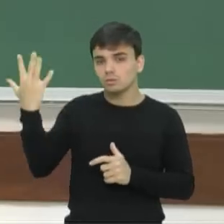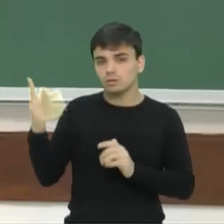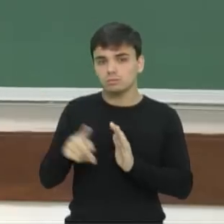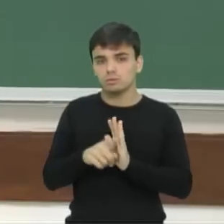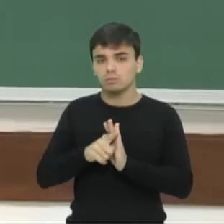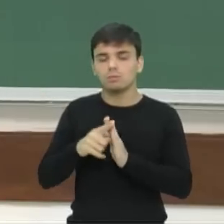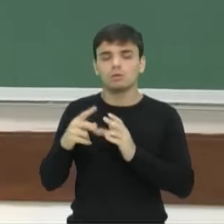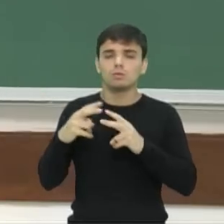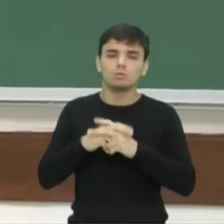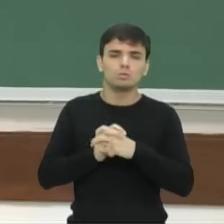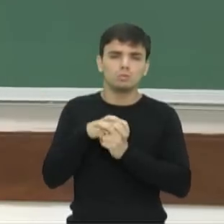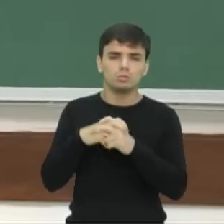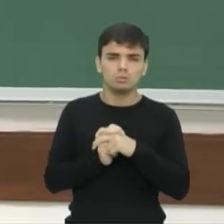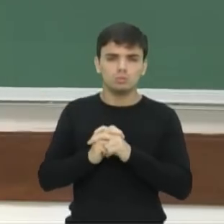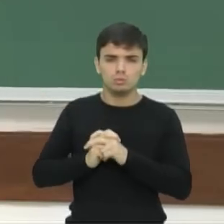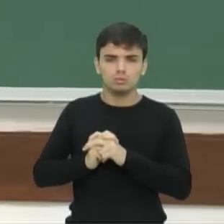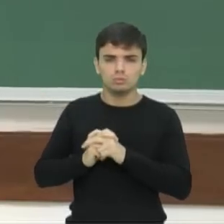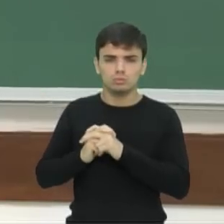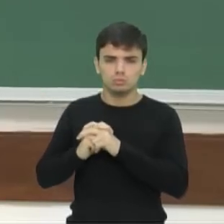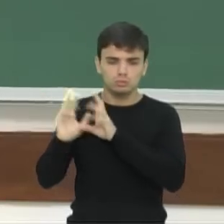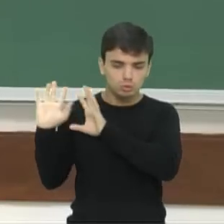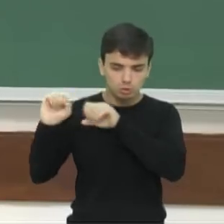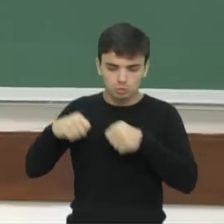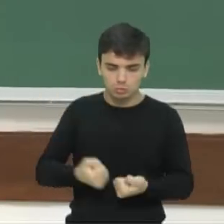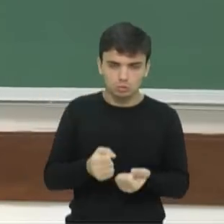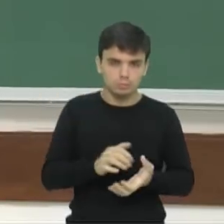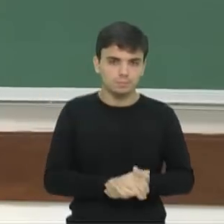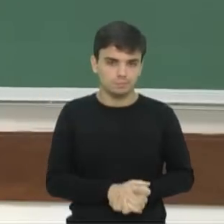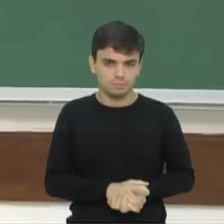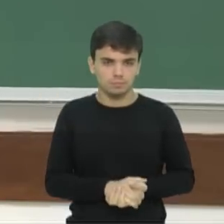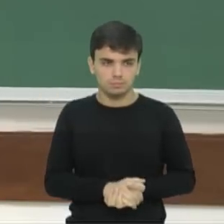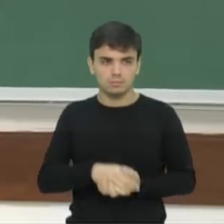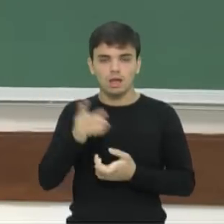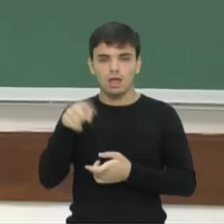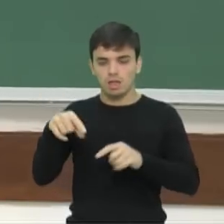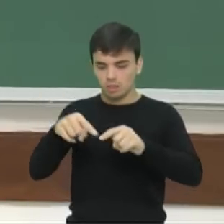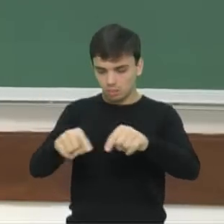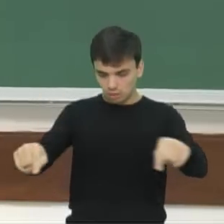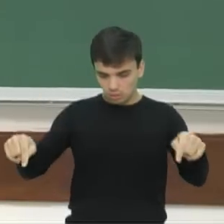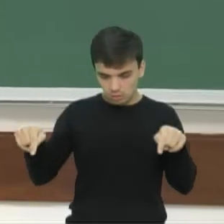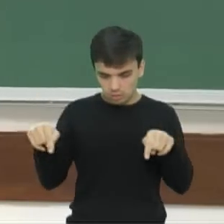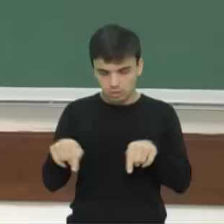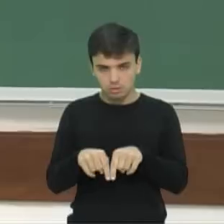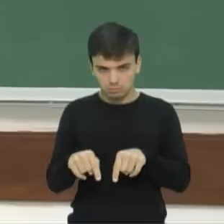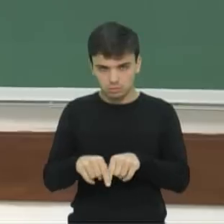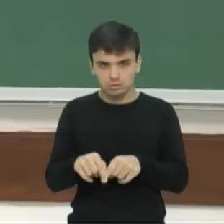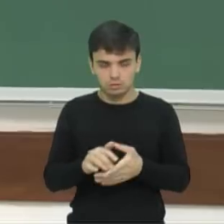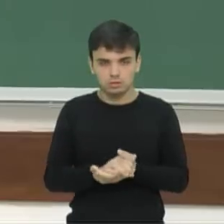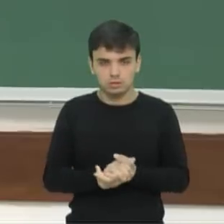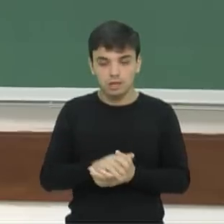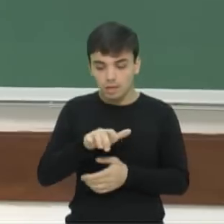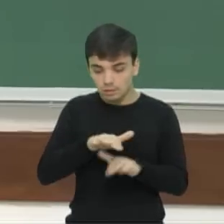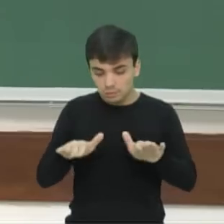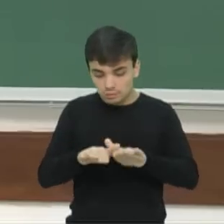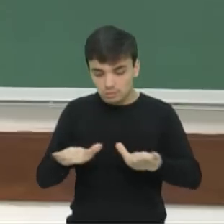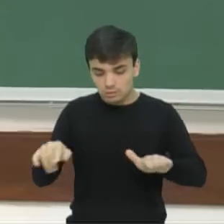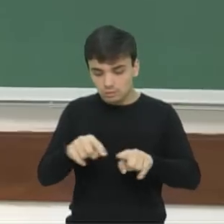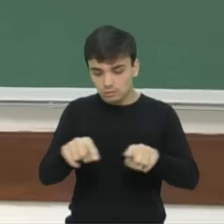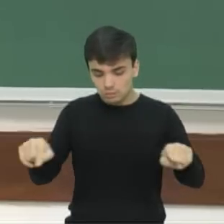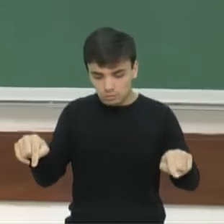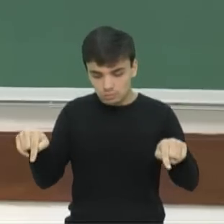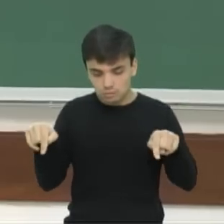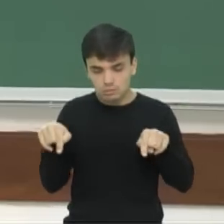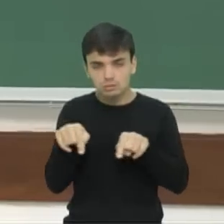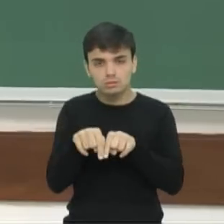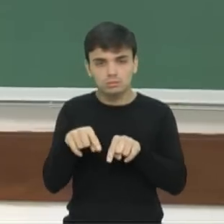judô. Então, a luta do judô, como vocês viram lá, existem demarcações, então são tatames que são montados e em cima desse tatame há delimitação